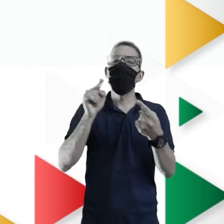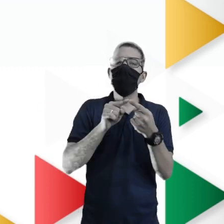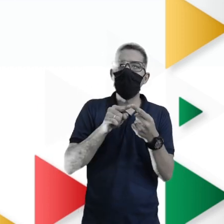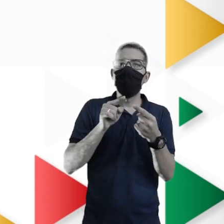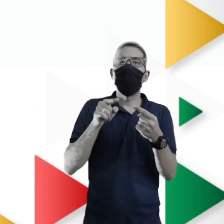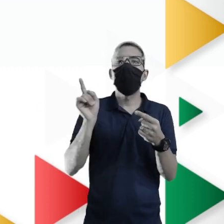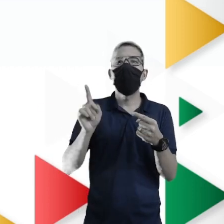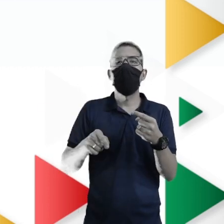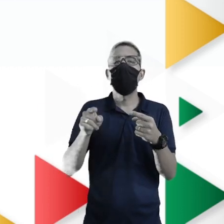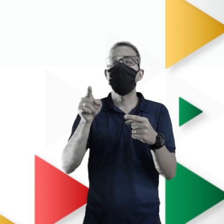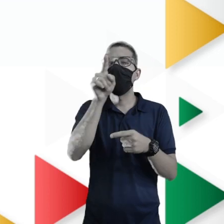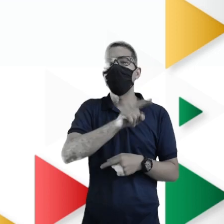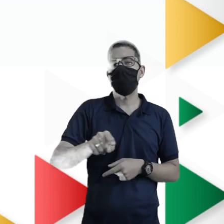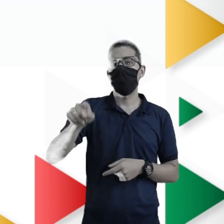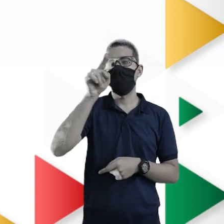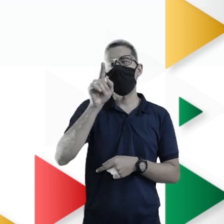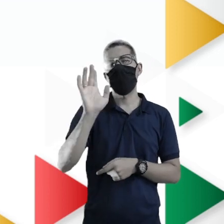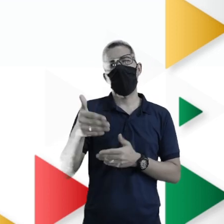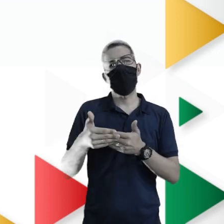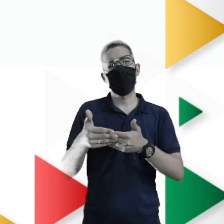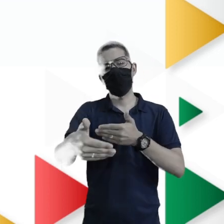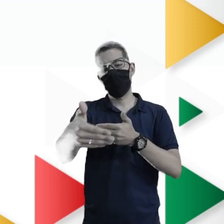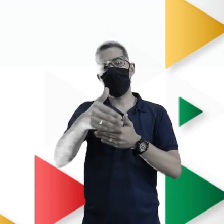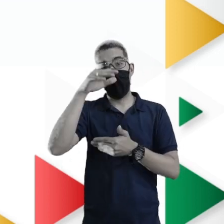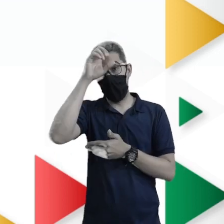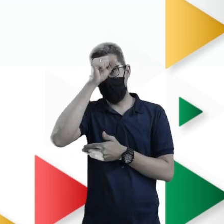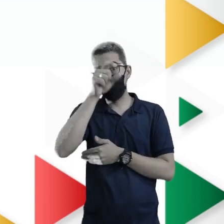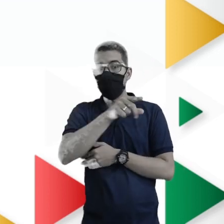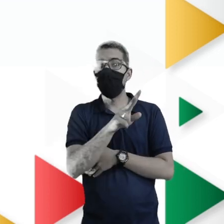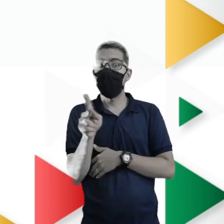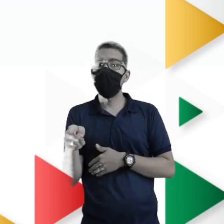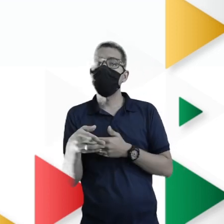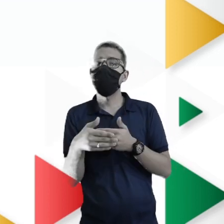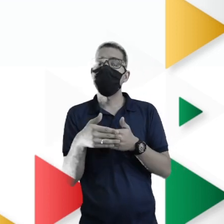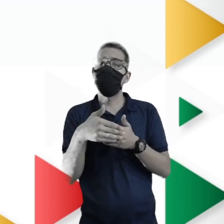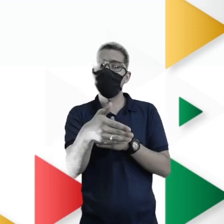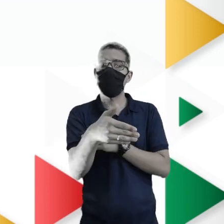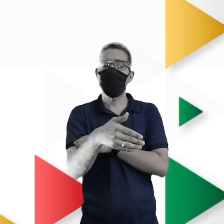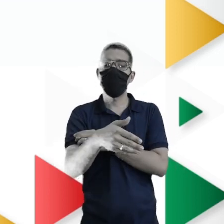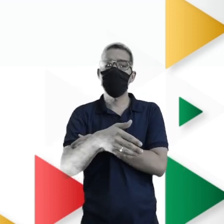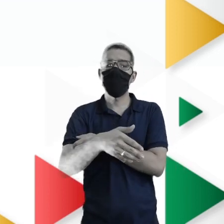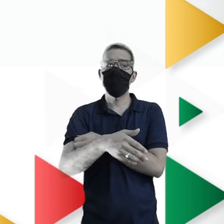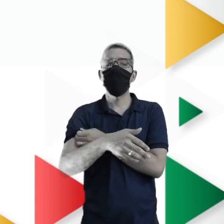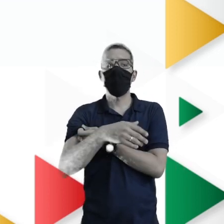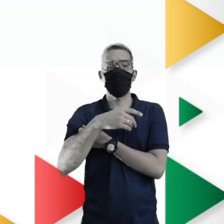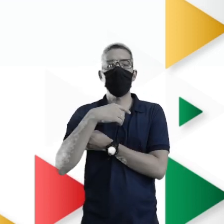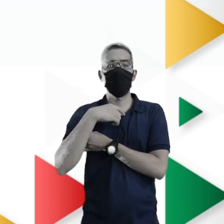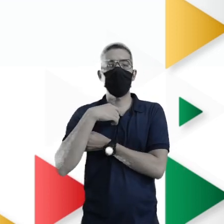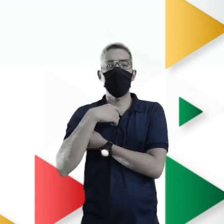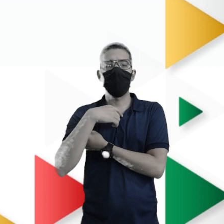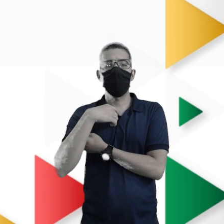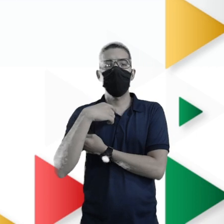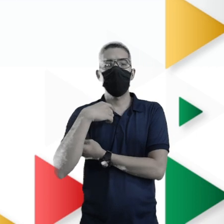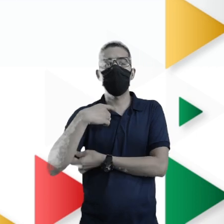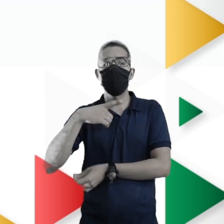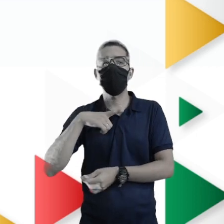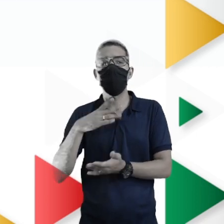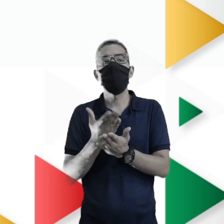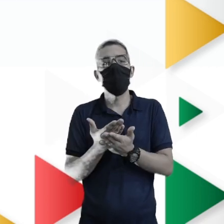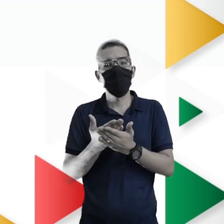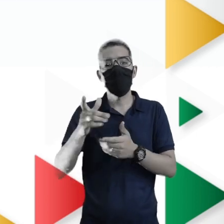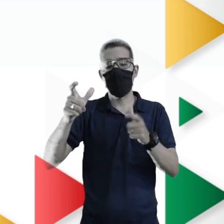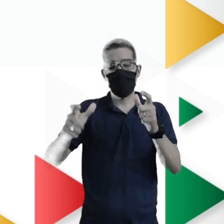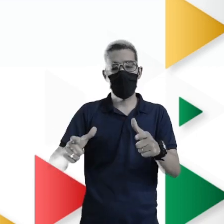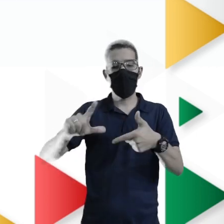de circunferência, porque eles vão aprender logo mais e você vai aprender logo mais sobre lugar geométrico e não tem como deixar de fora